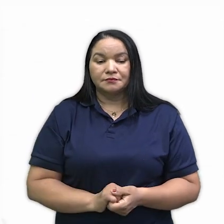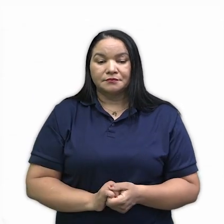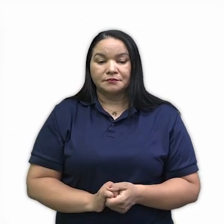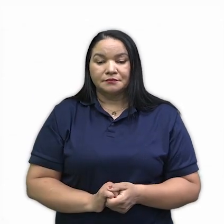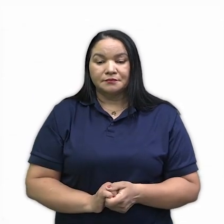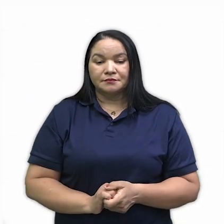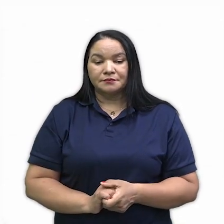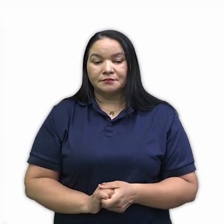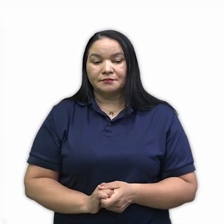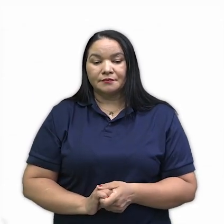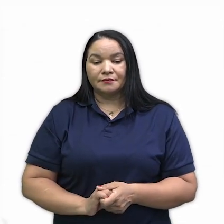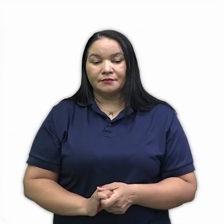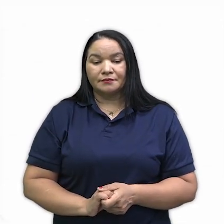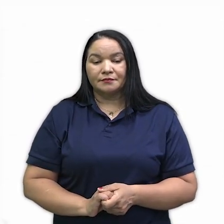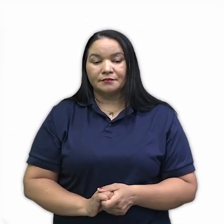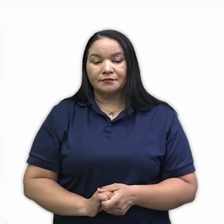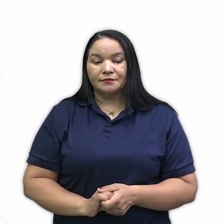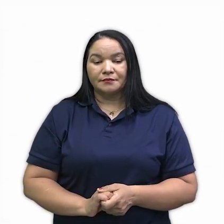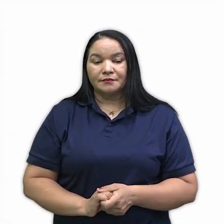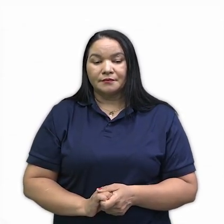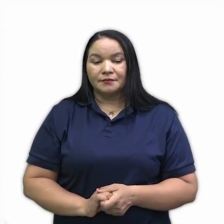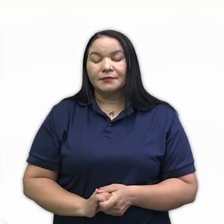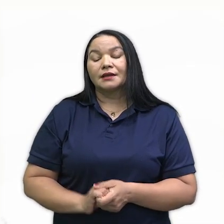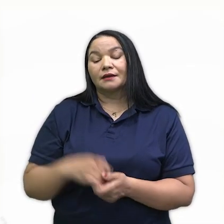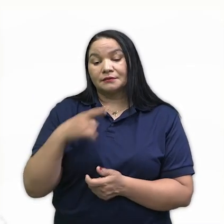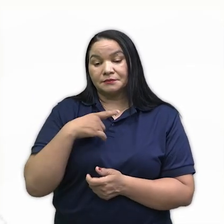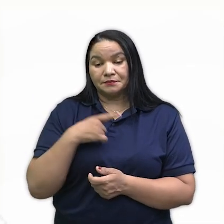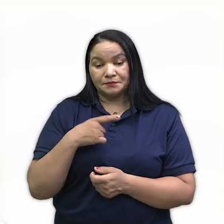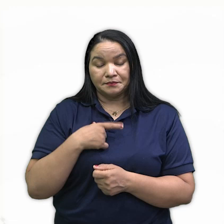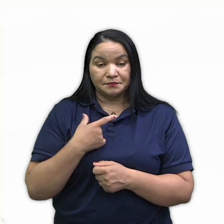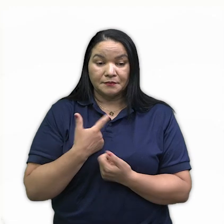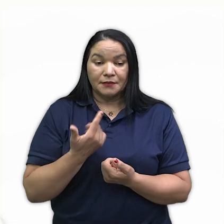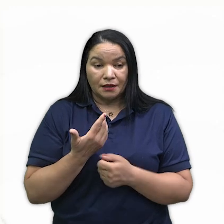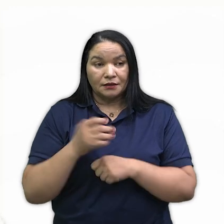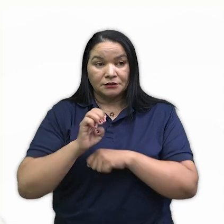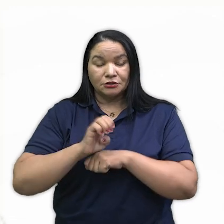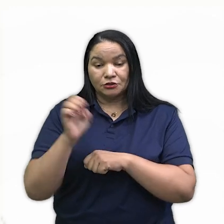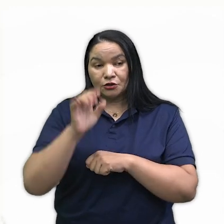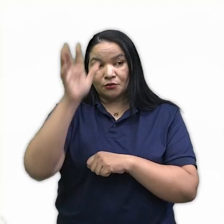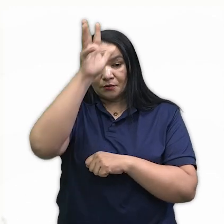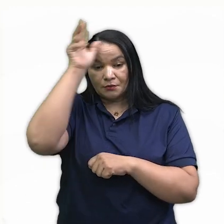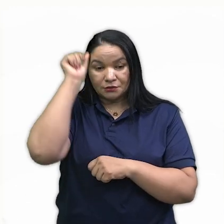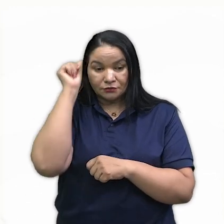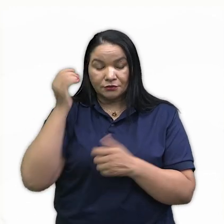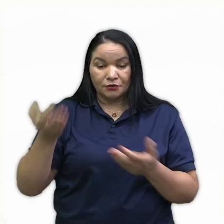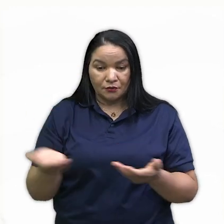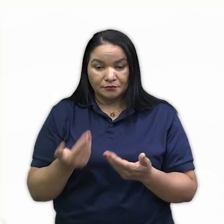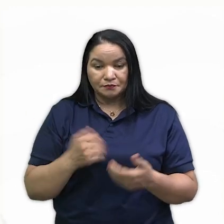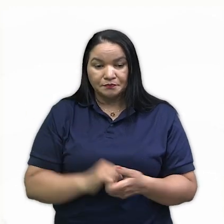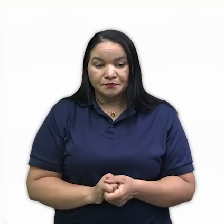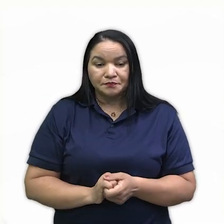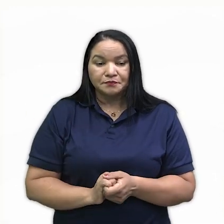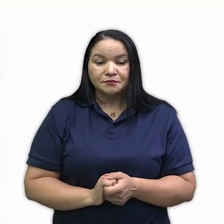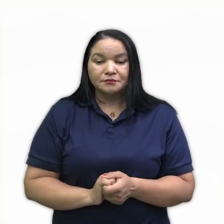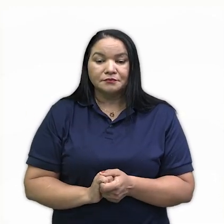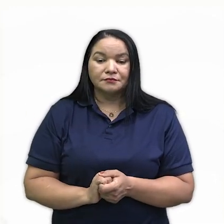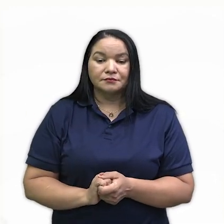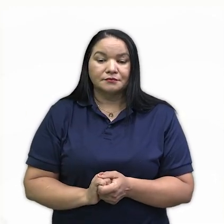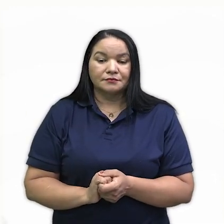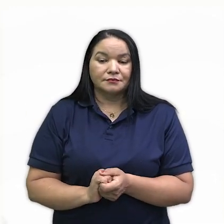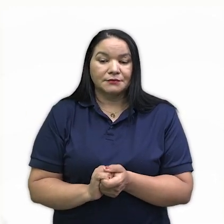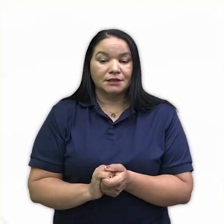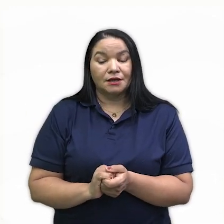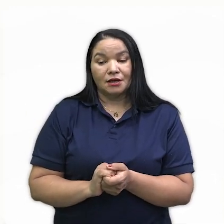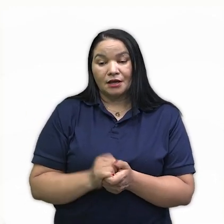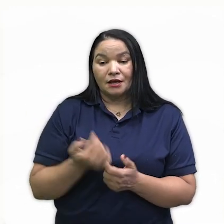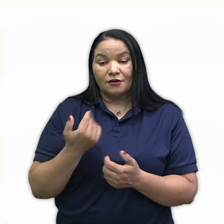Bem, a gente tem aqui o estado do Amazonas, o mapa, né, político do estado do Amazonas, a área